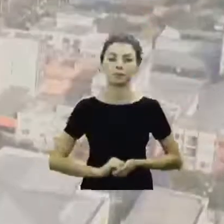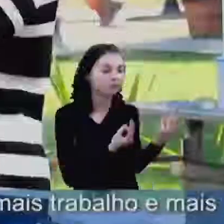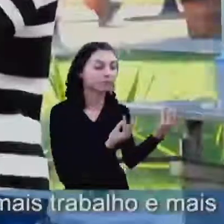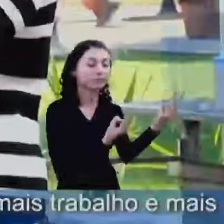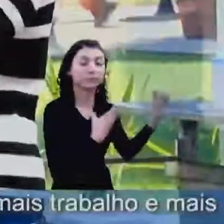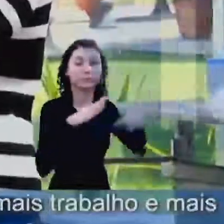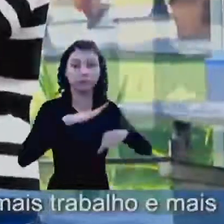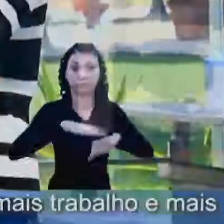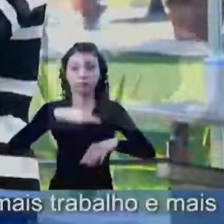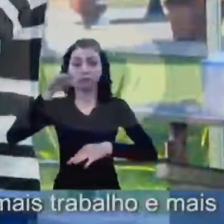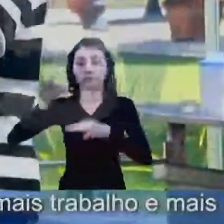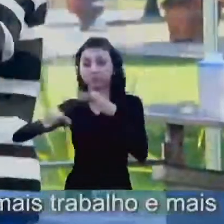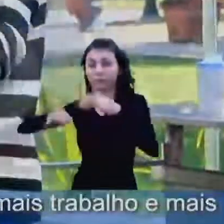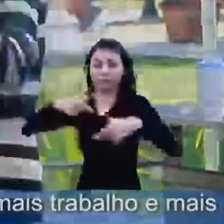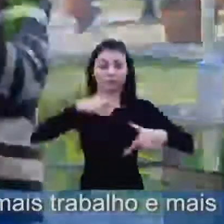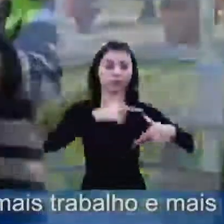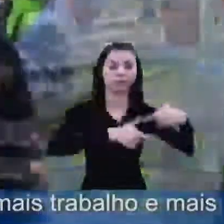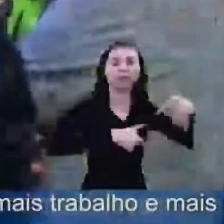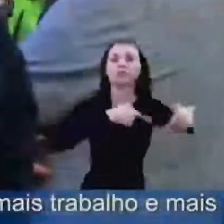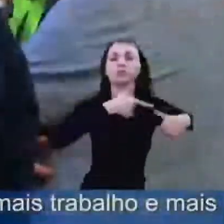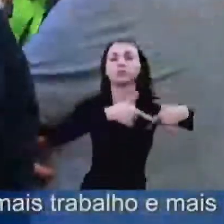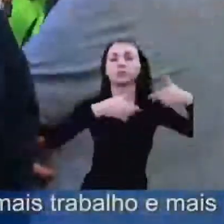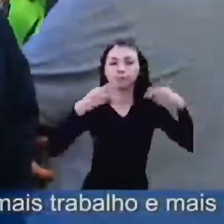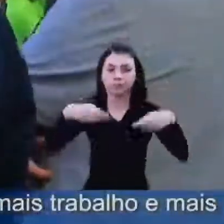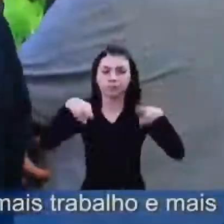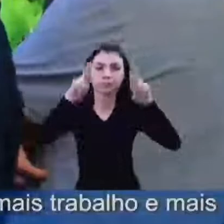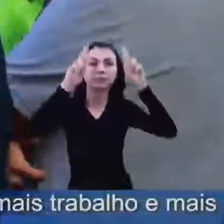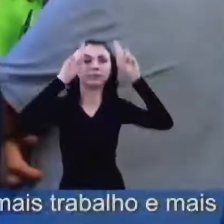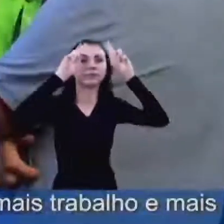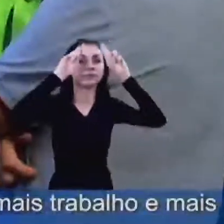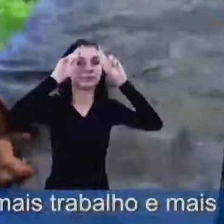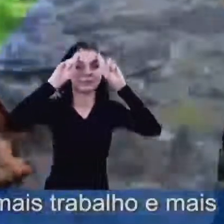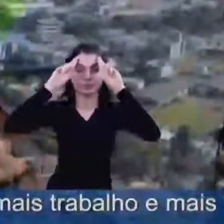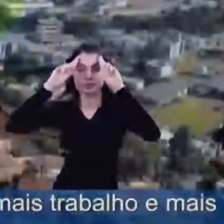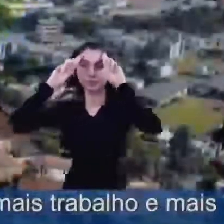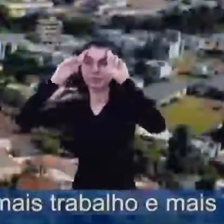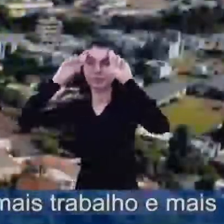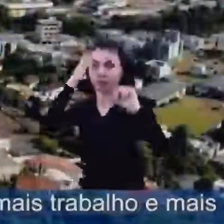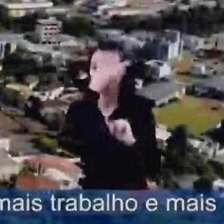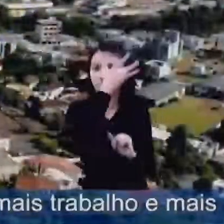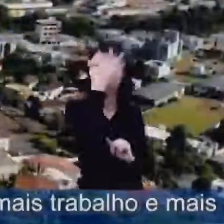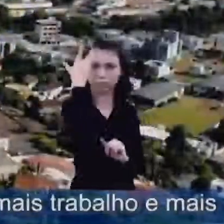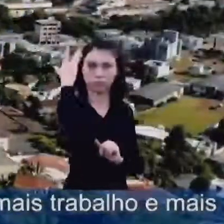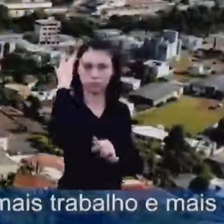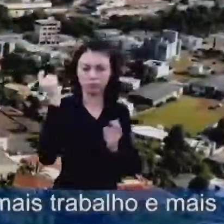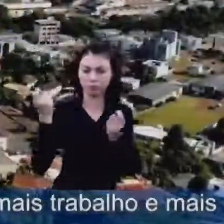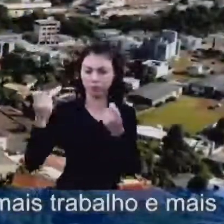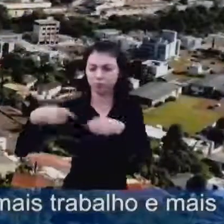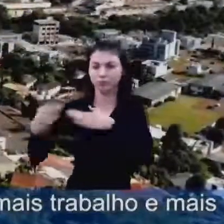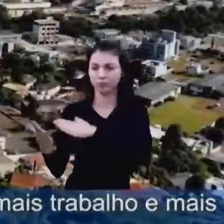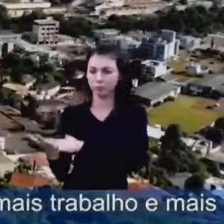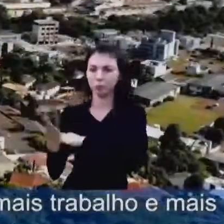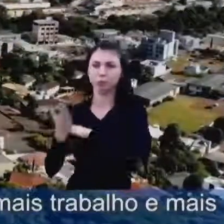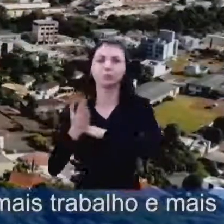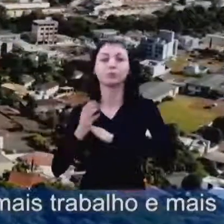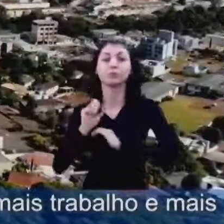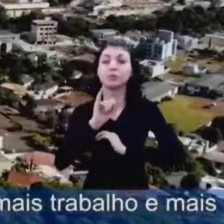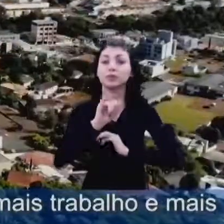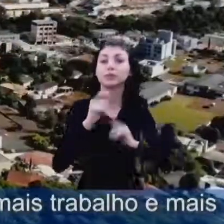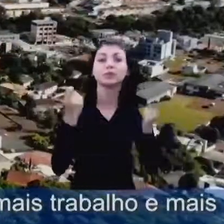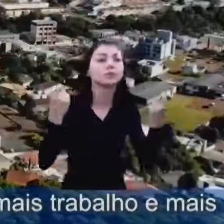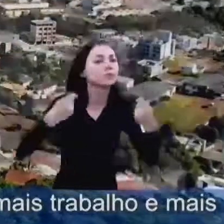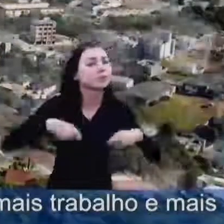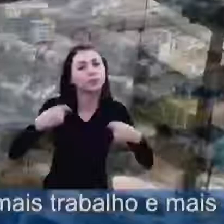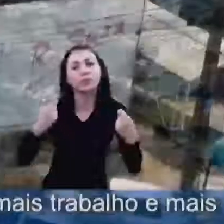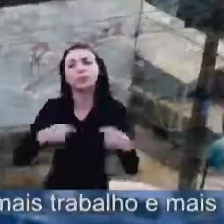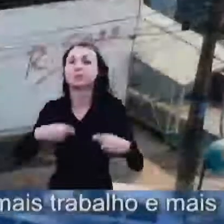mais justiça, mais trabalho e mais respeito. A mão amiga quando a gente